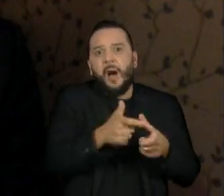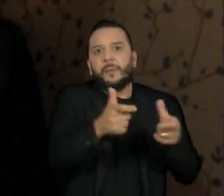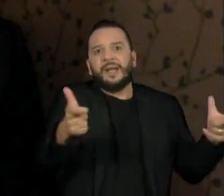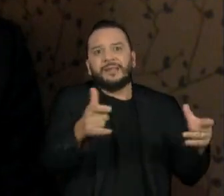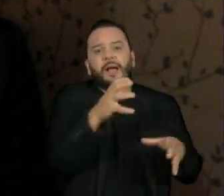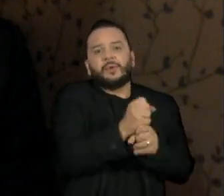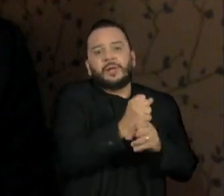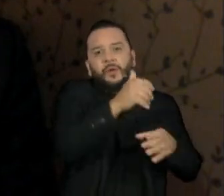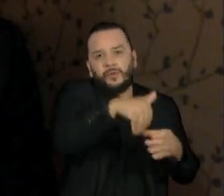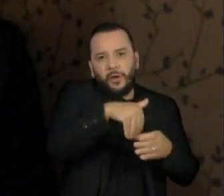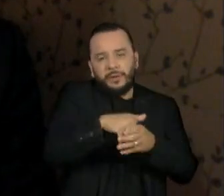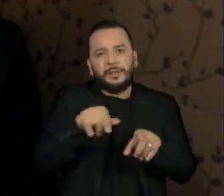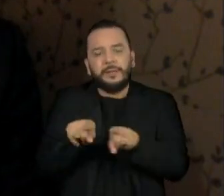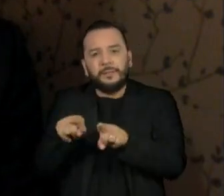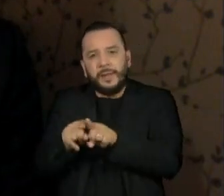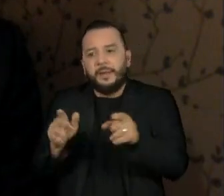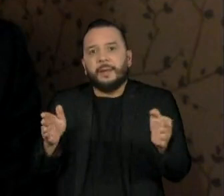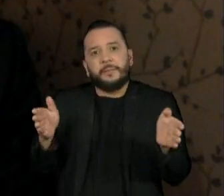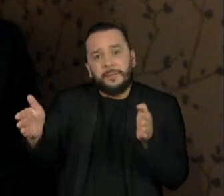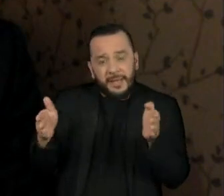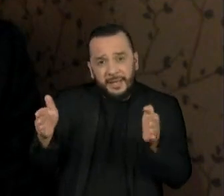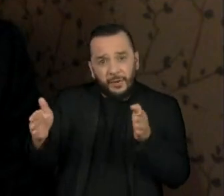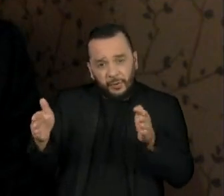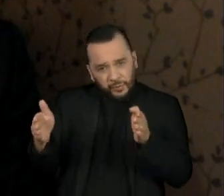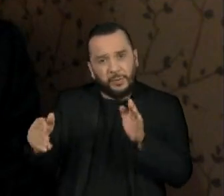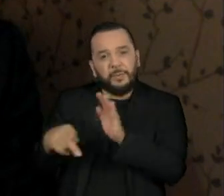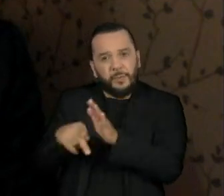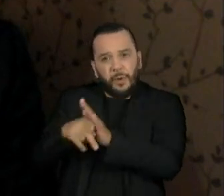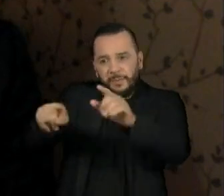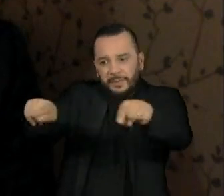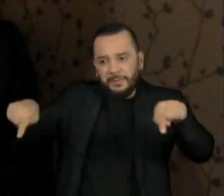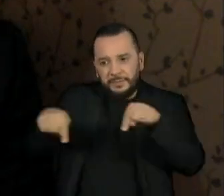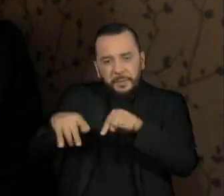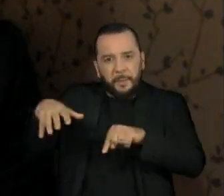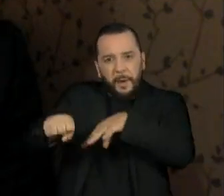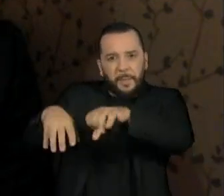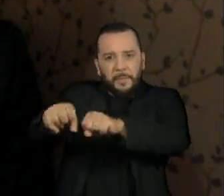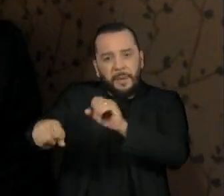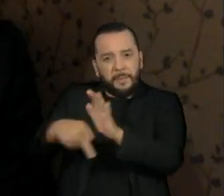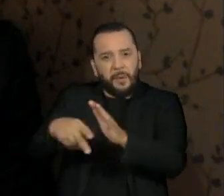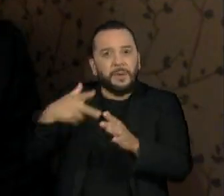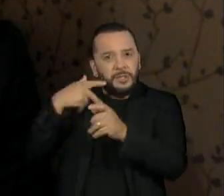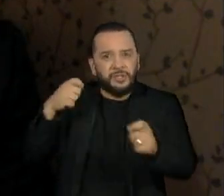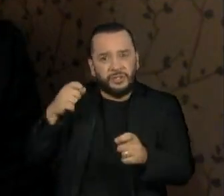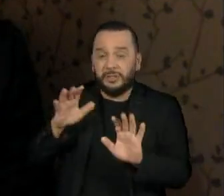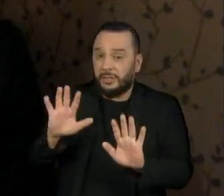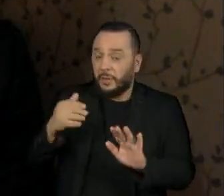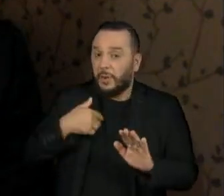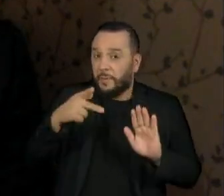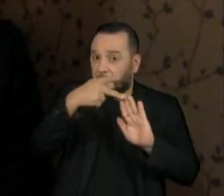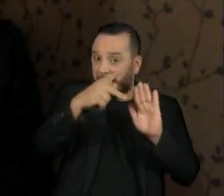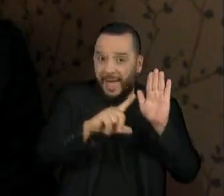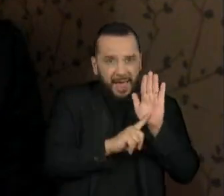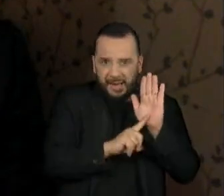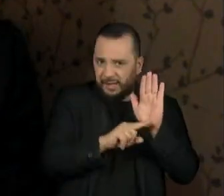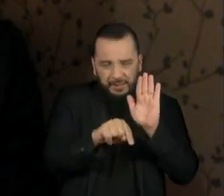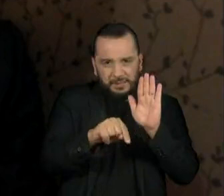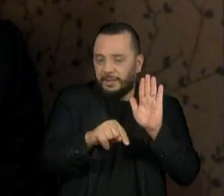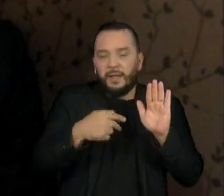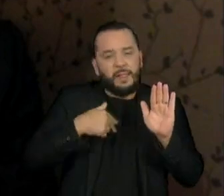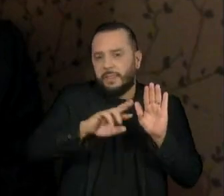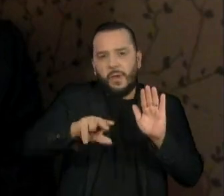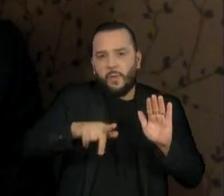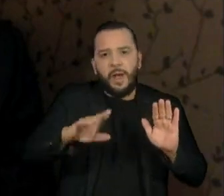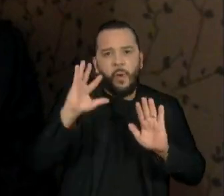de que o projeto de lei era o projeto de lei da grilagem. Da grilagem era a medida provisória apresentada pelo governo federal. O projeto de lei